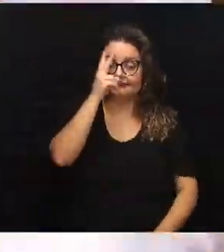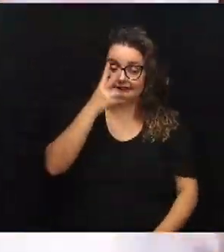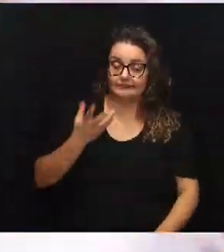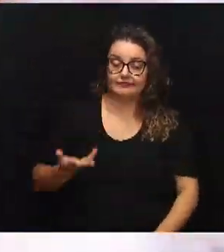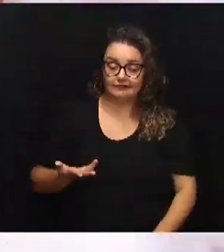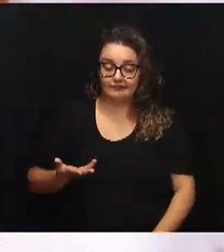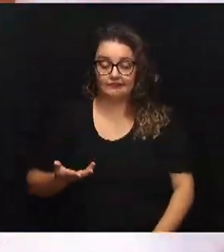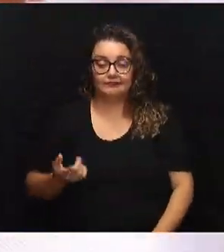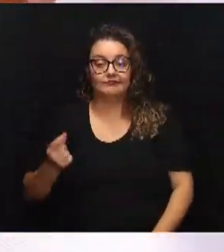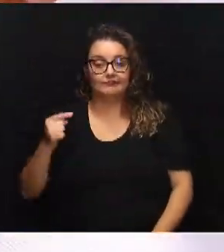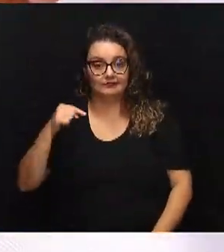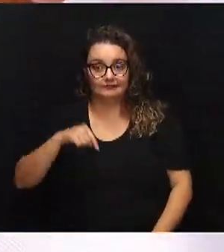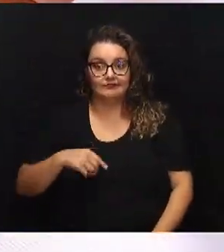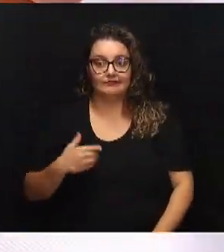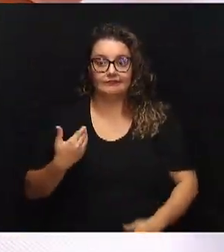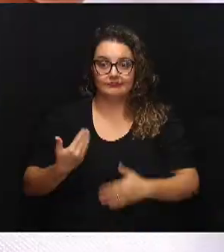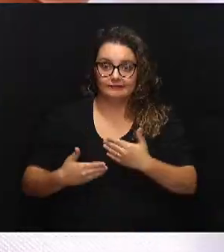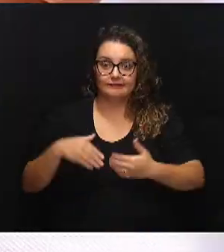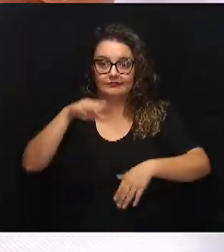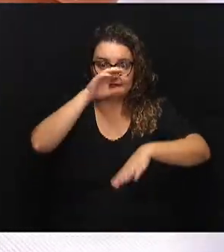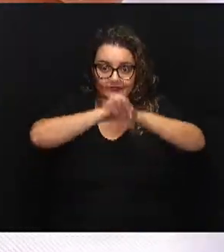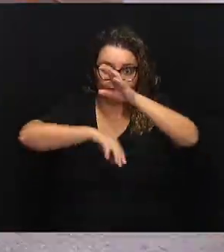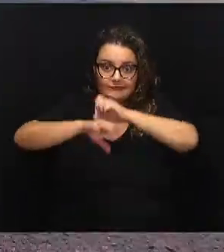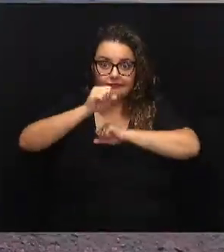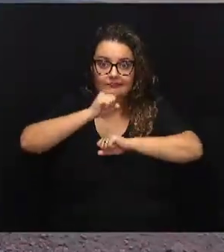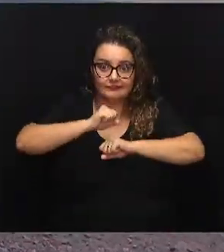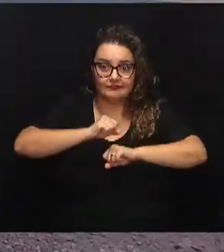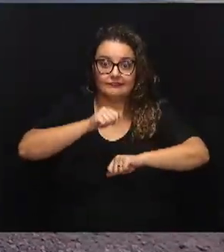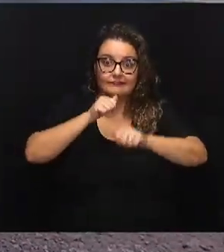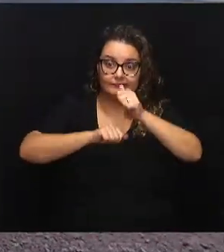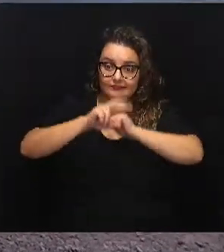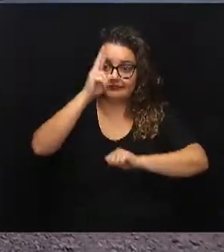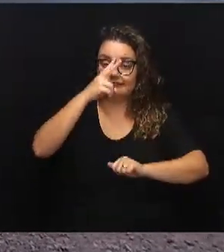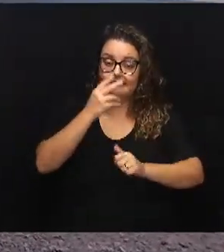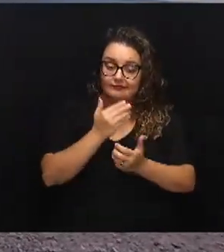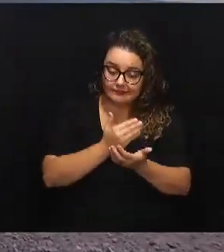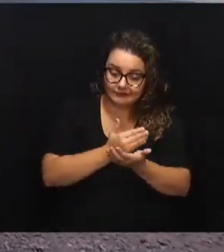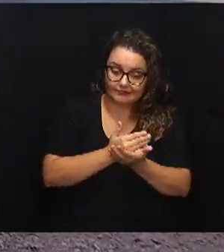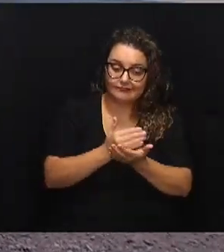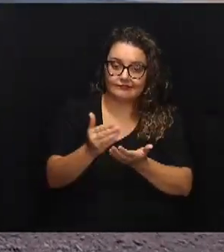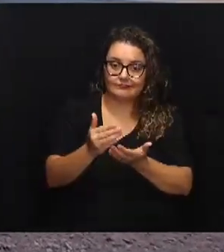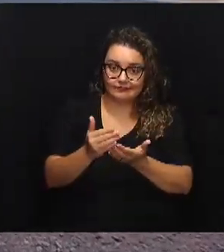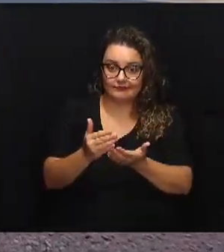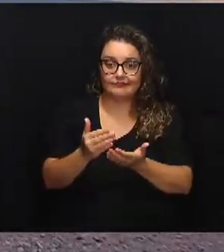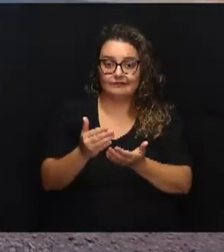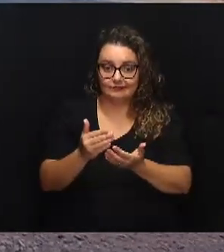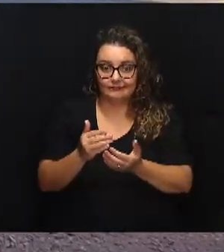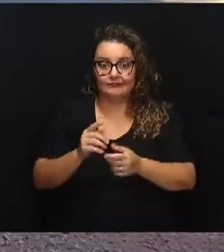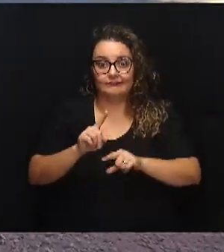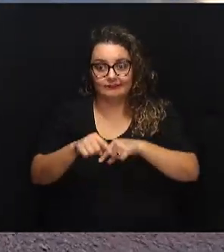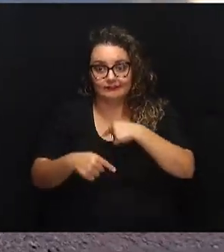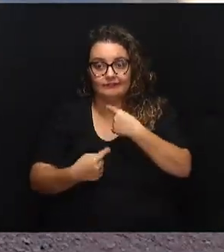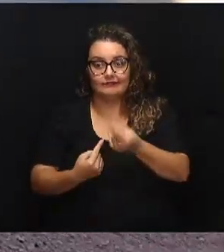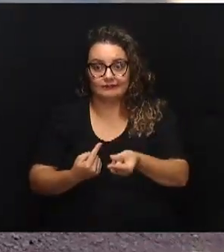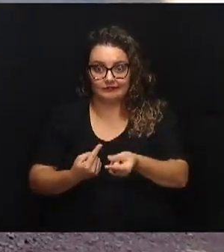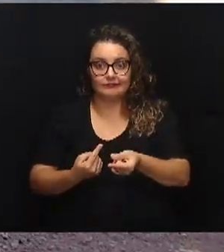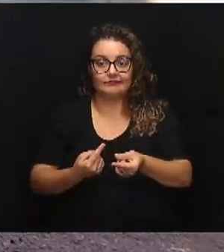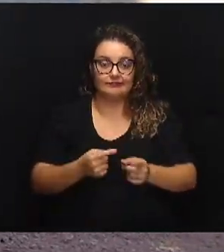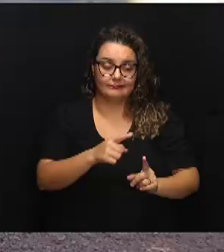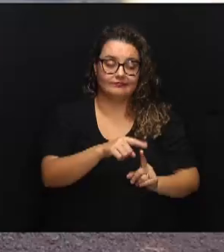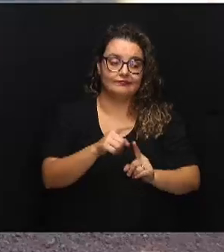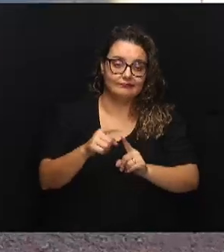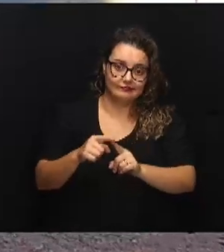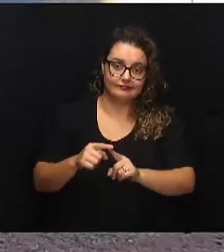eu venho aprender, né? Que o álcool sim é a porta de entrada para todos os tipos